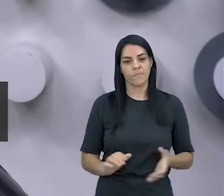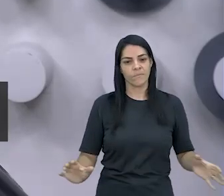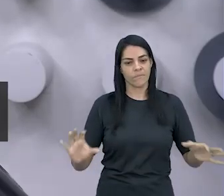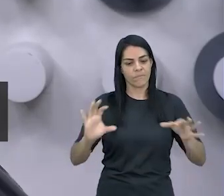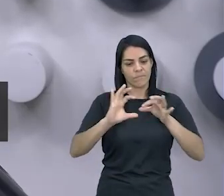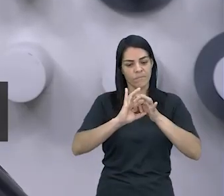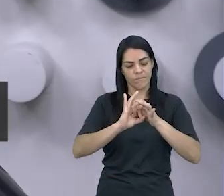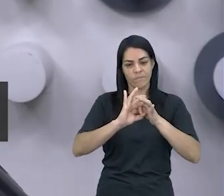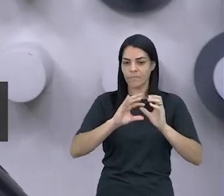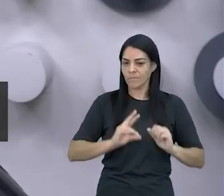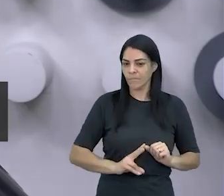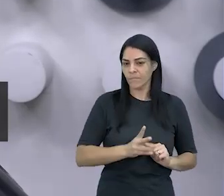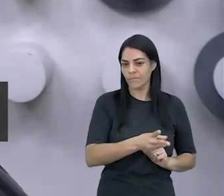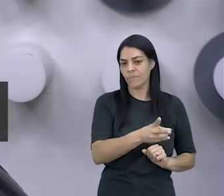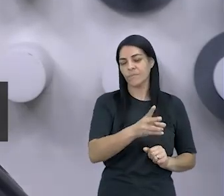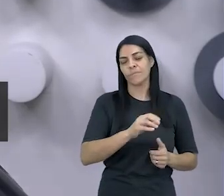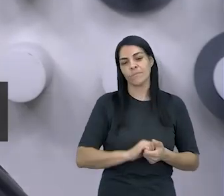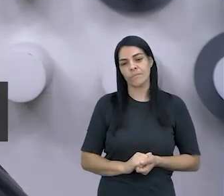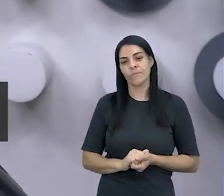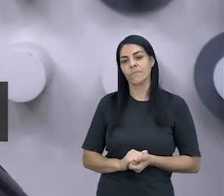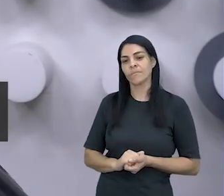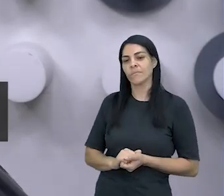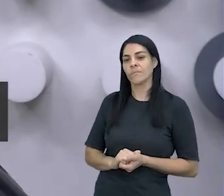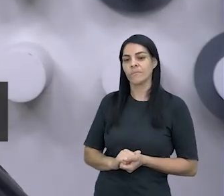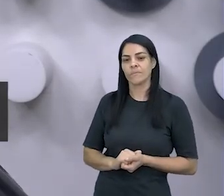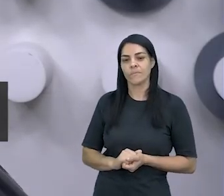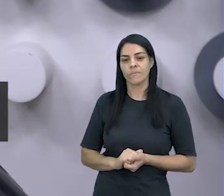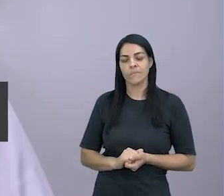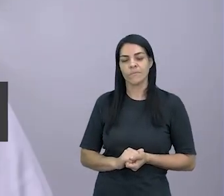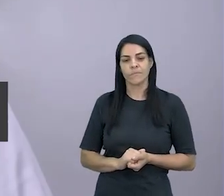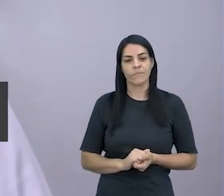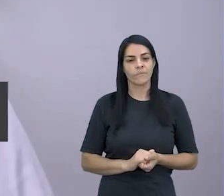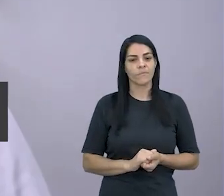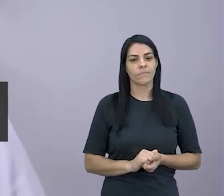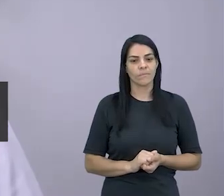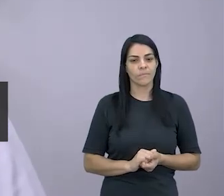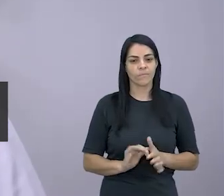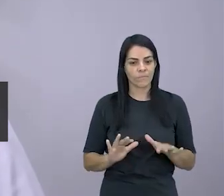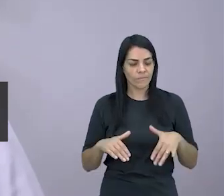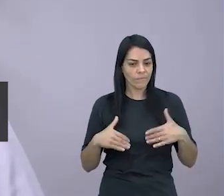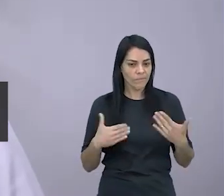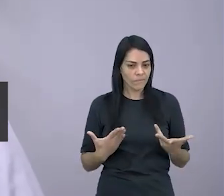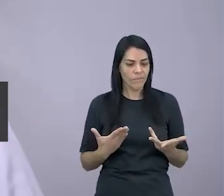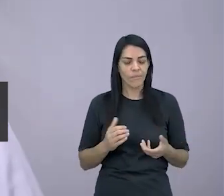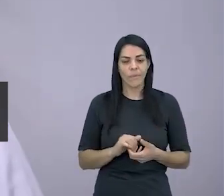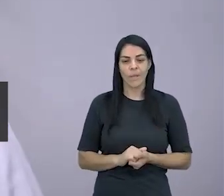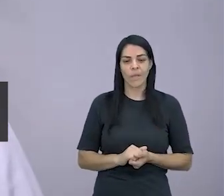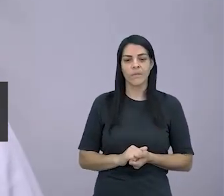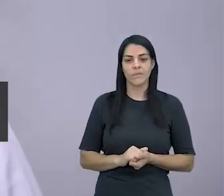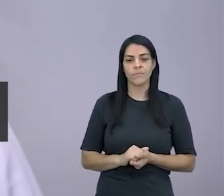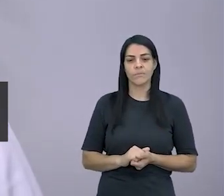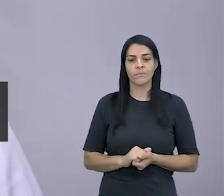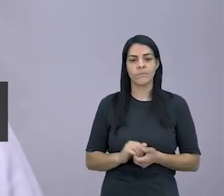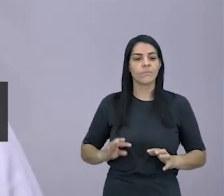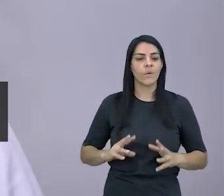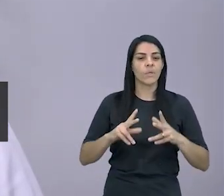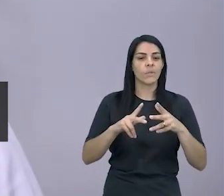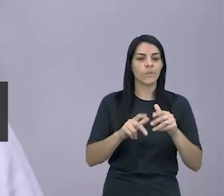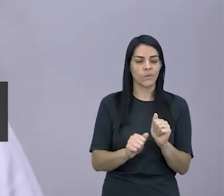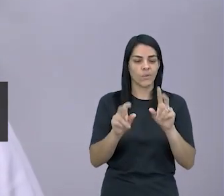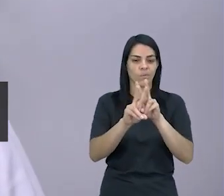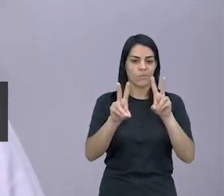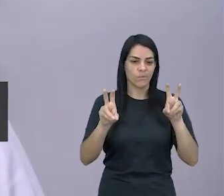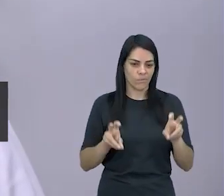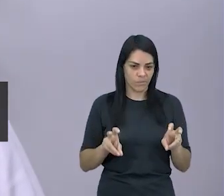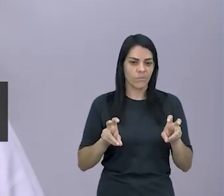Interligada, né? Um associado ao outro, né? Exato. E da fala do Ademir veio, além de todos esses